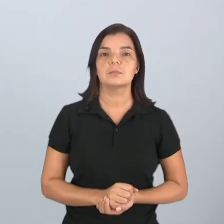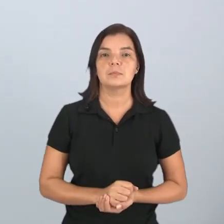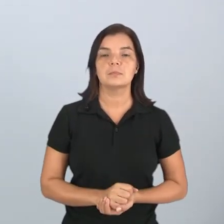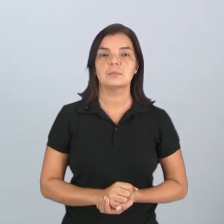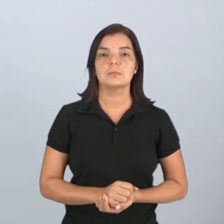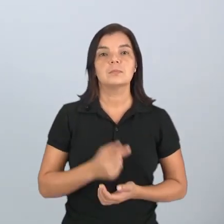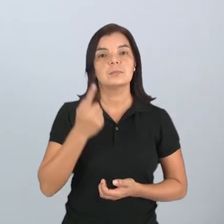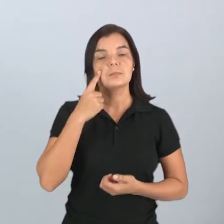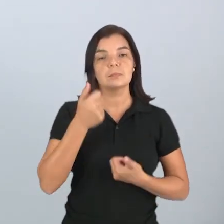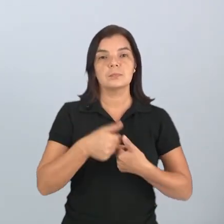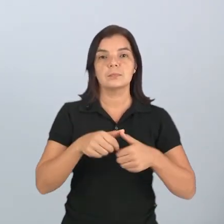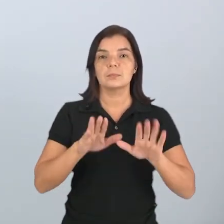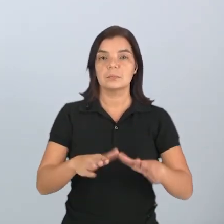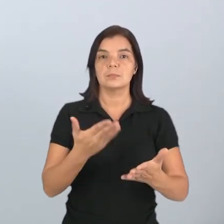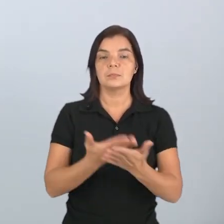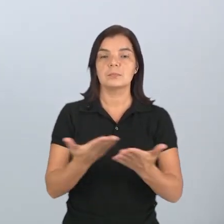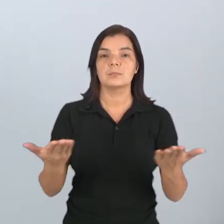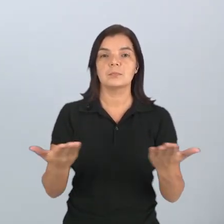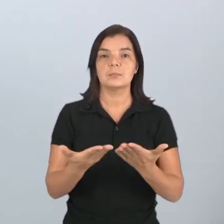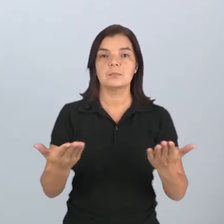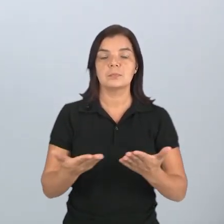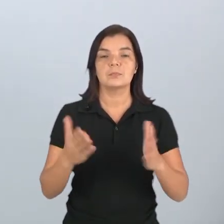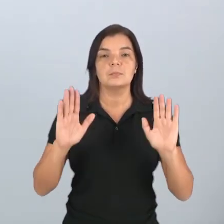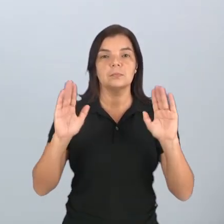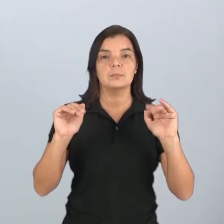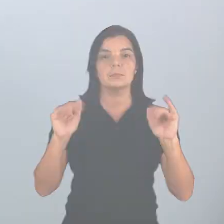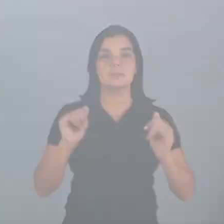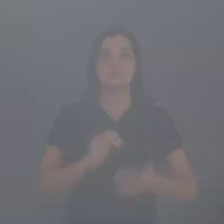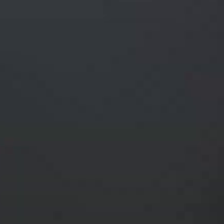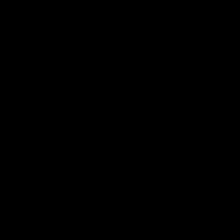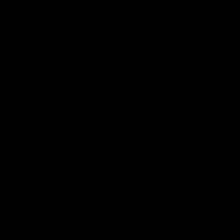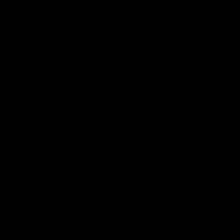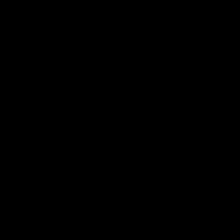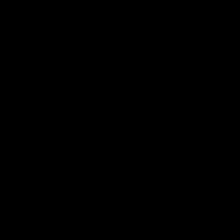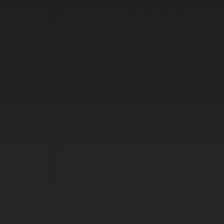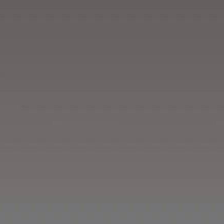materiais. E nós vamos ficar com a nossa aula de hoje. Até a próxima!